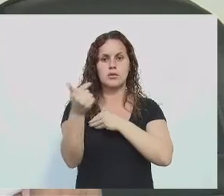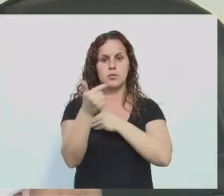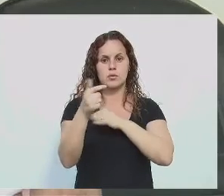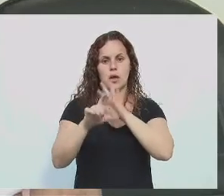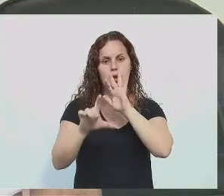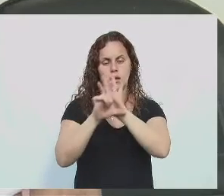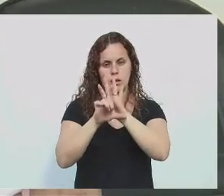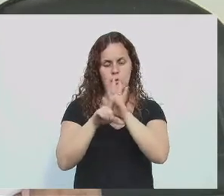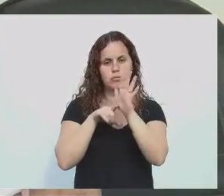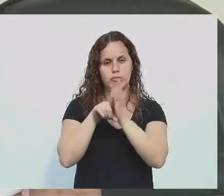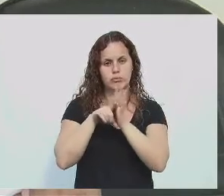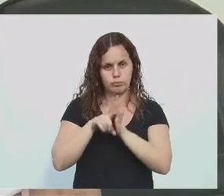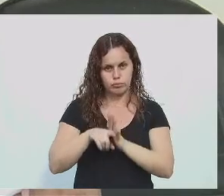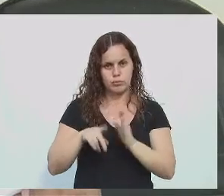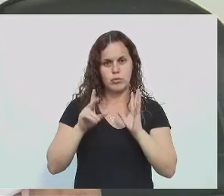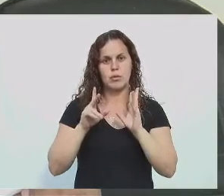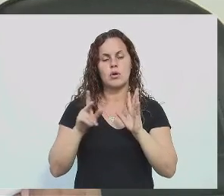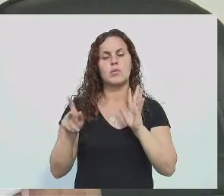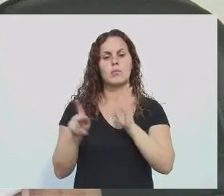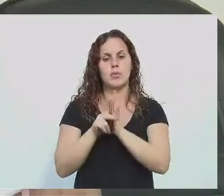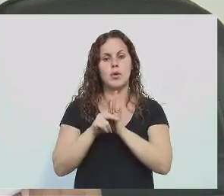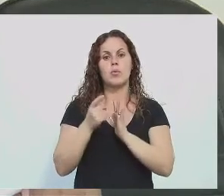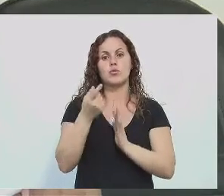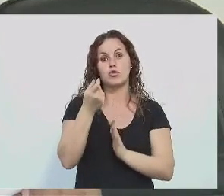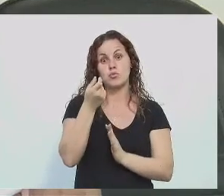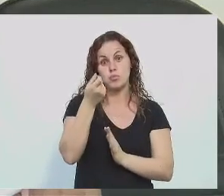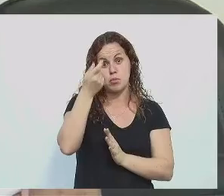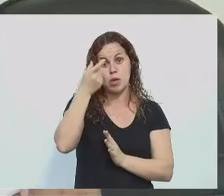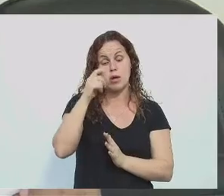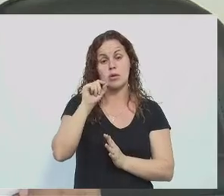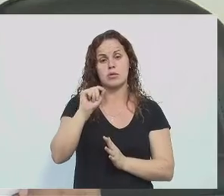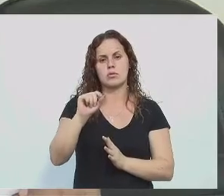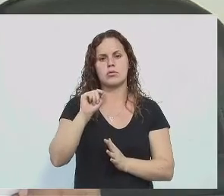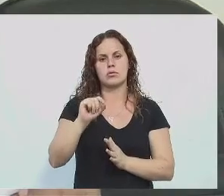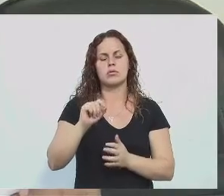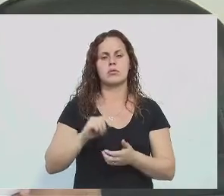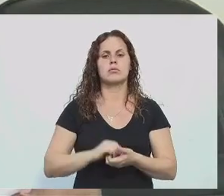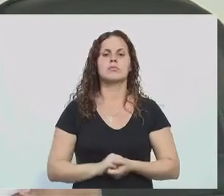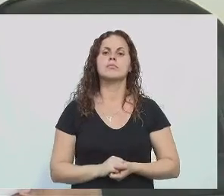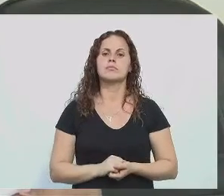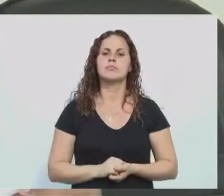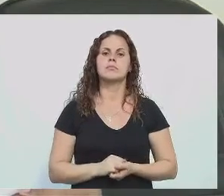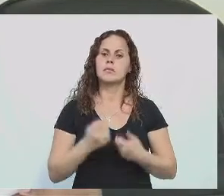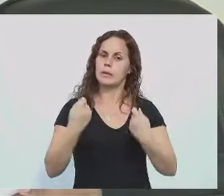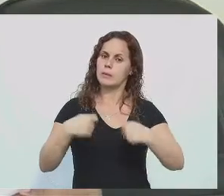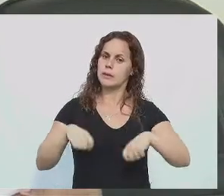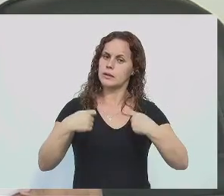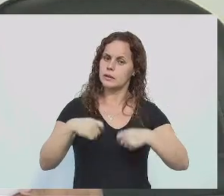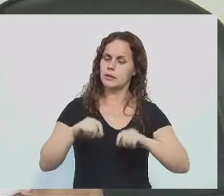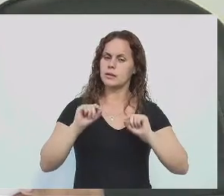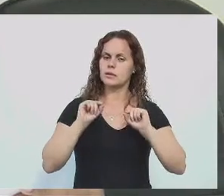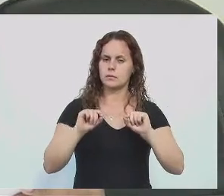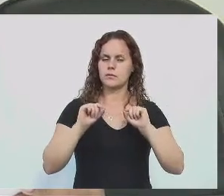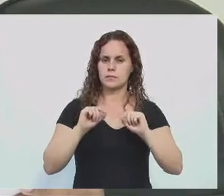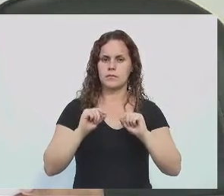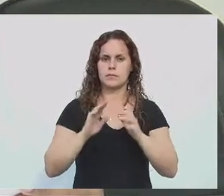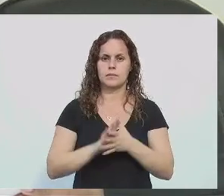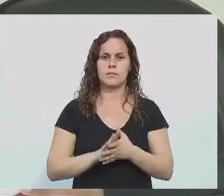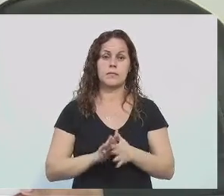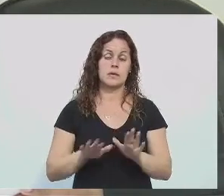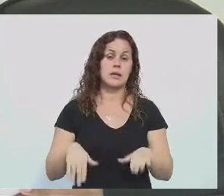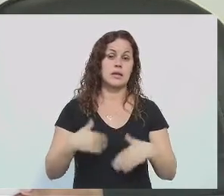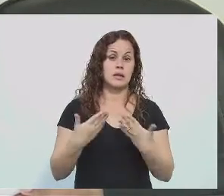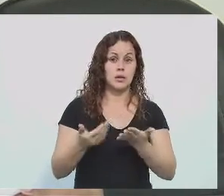orçamentária, planilha de composição de preços do presente edital. Importa mencionar, de